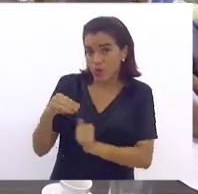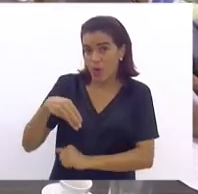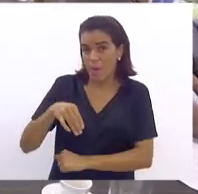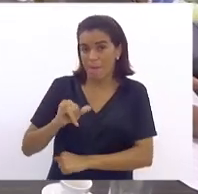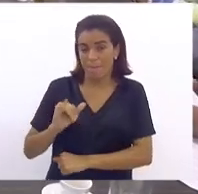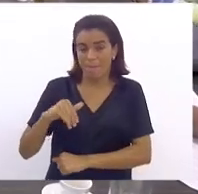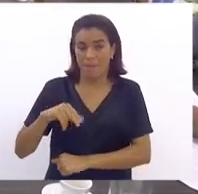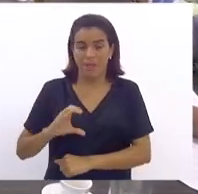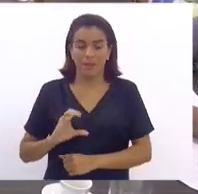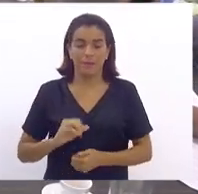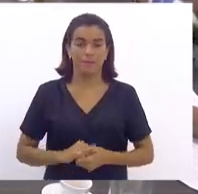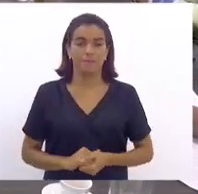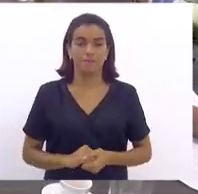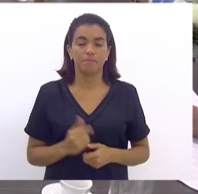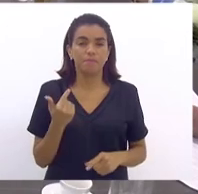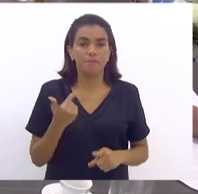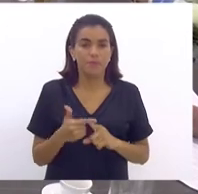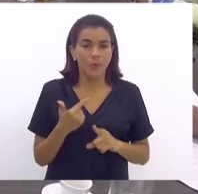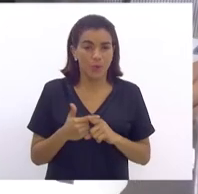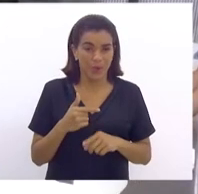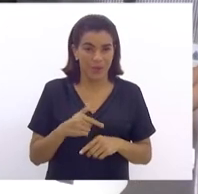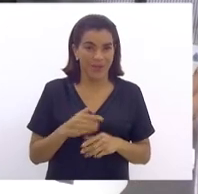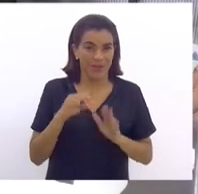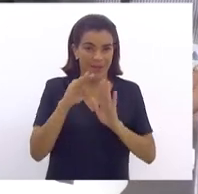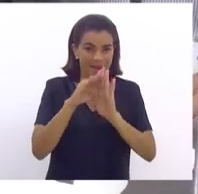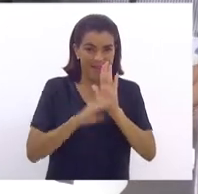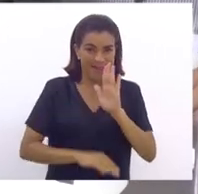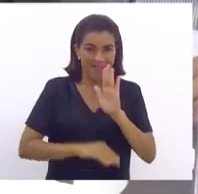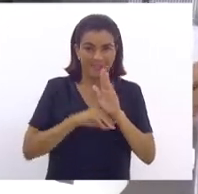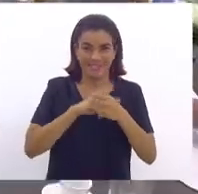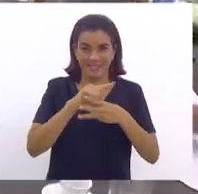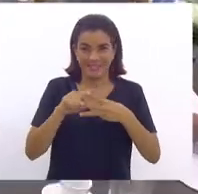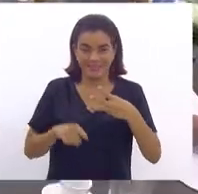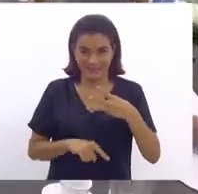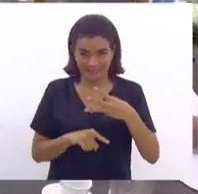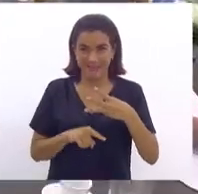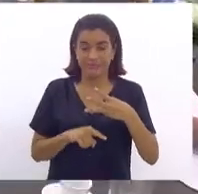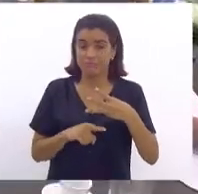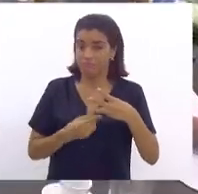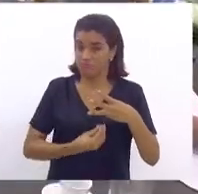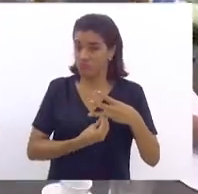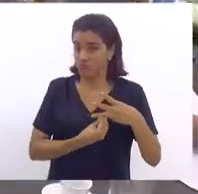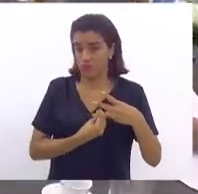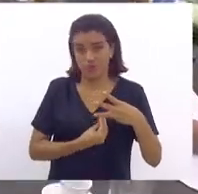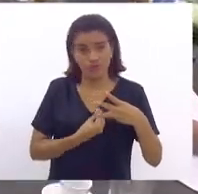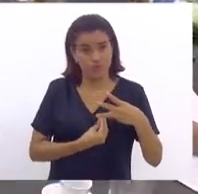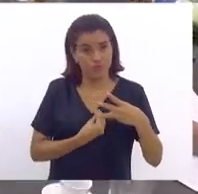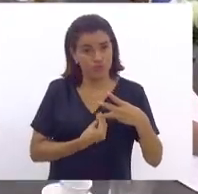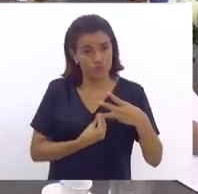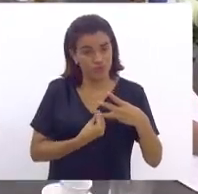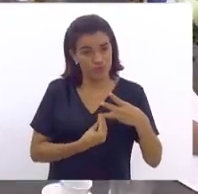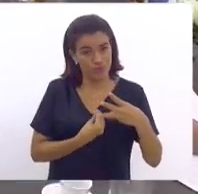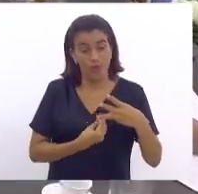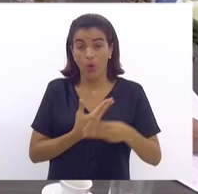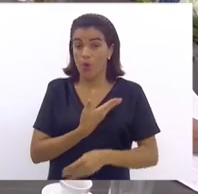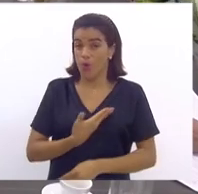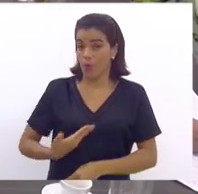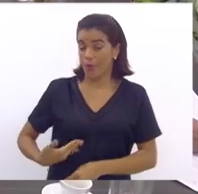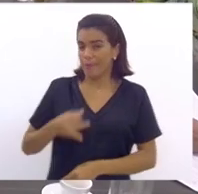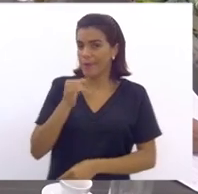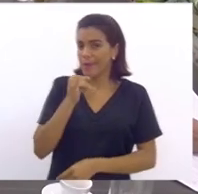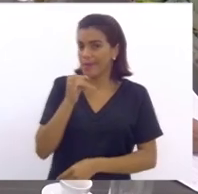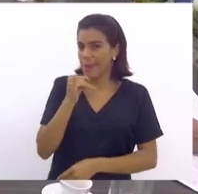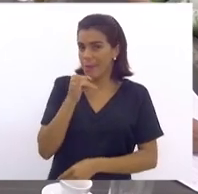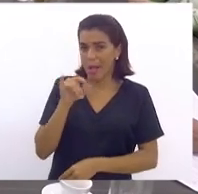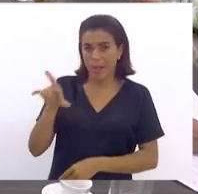deputado Mink? Porque o que tá, a lista tríplice hoje, deputado Josemar, tá vigindo, é fato. O governador, por exemplo, não